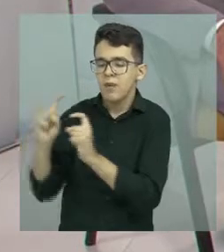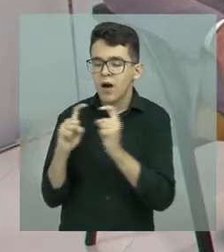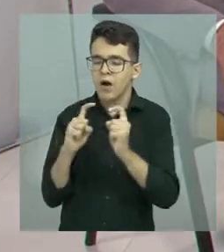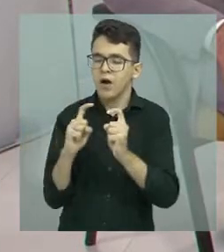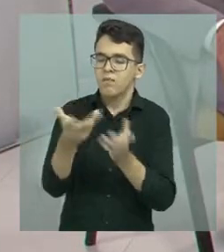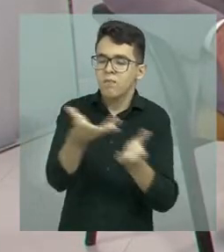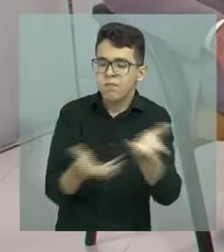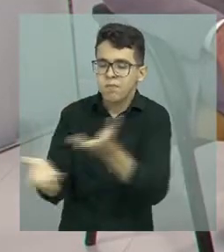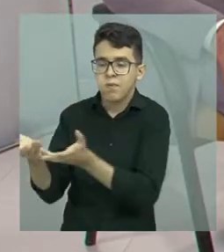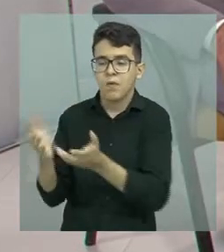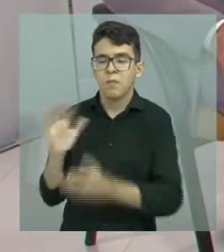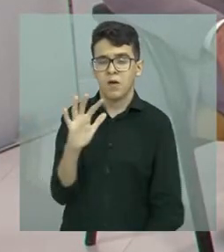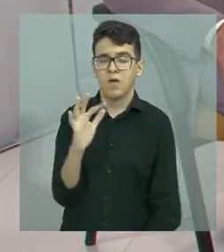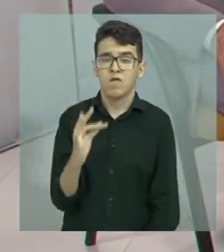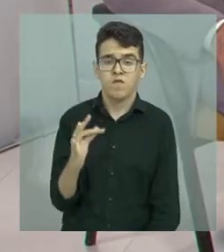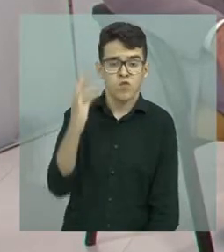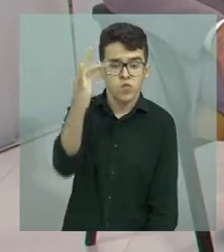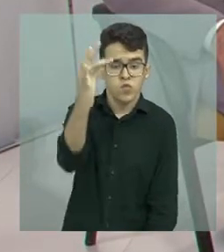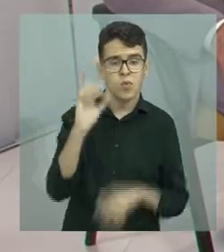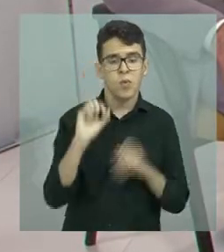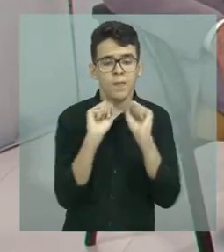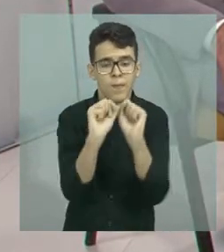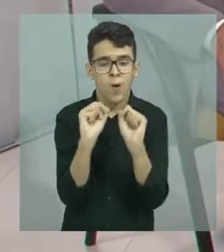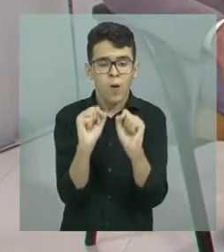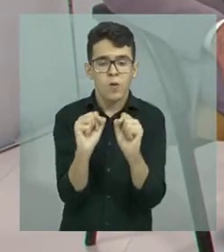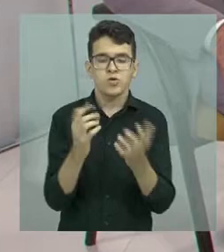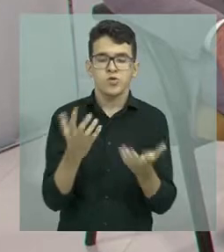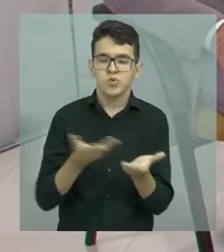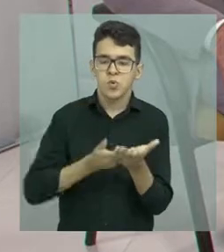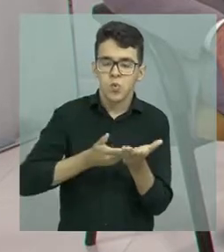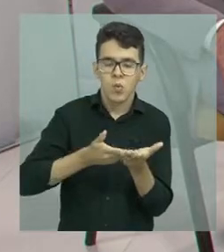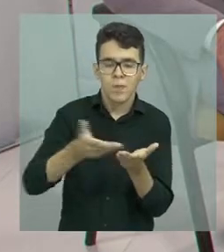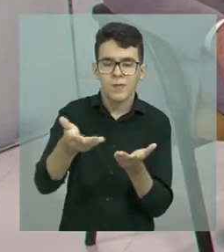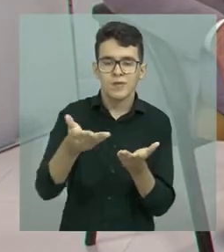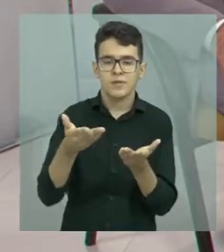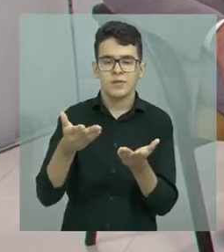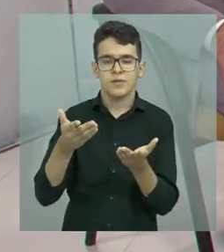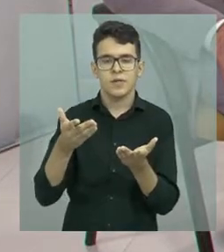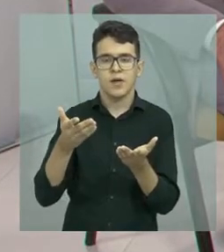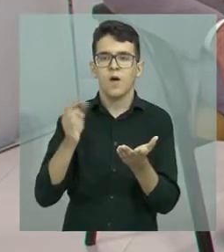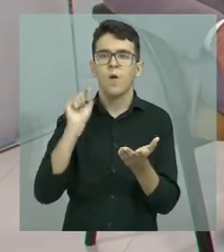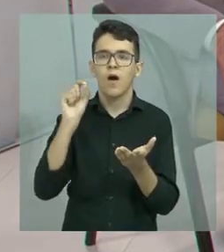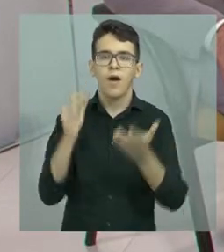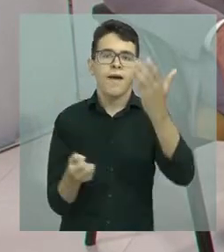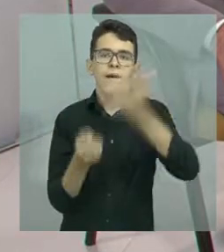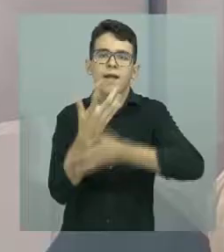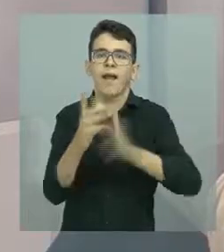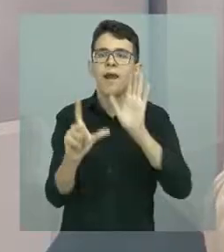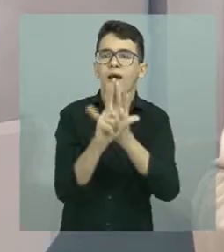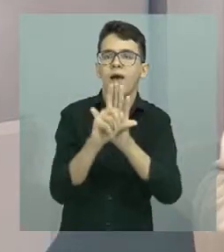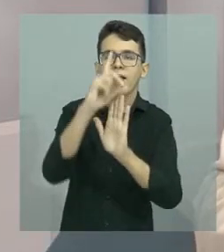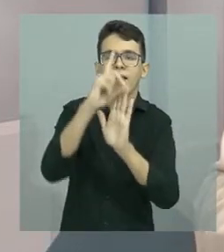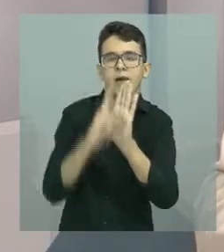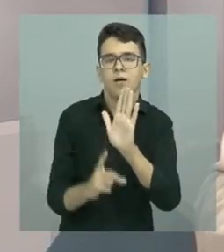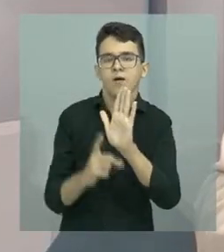certamente a partir dos seus encaminhamentos em um conjunto de medidas e mecanismos que